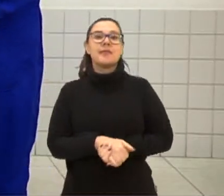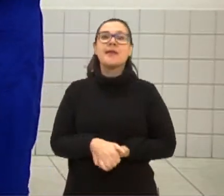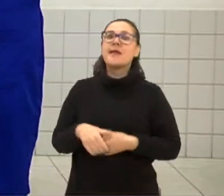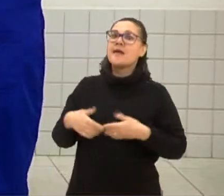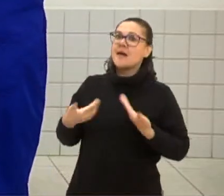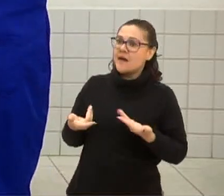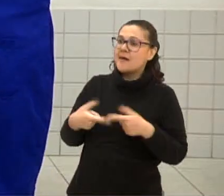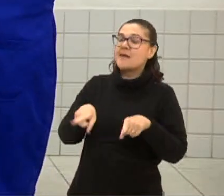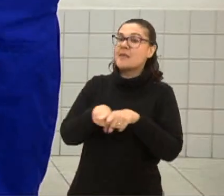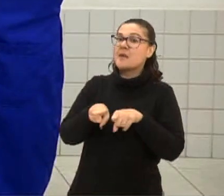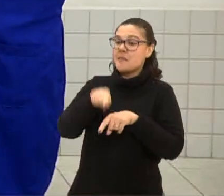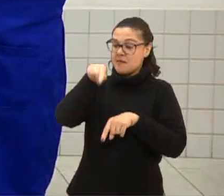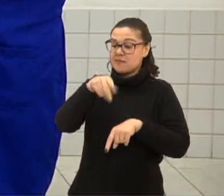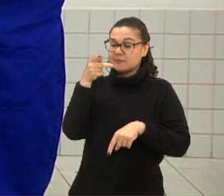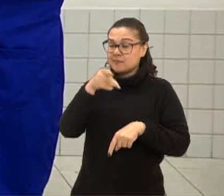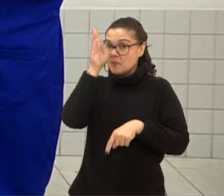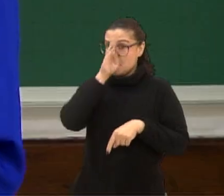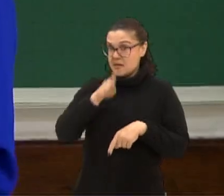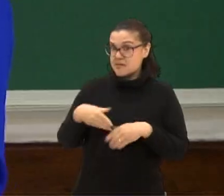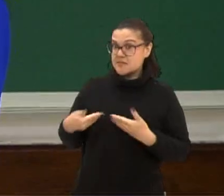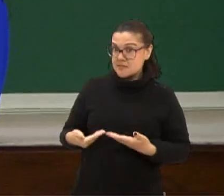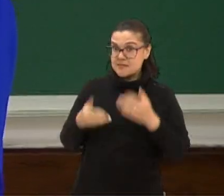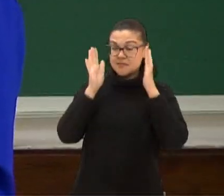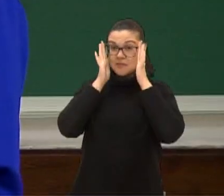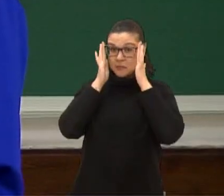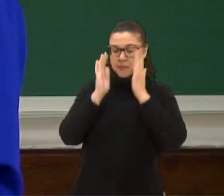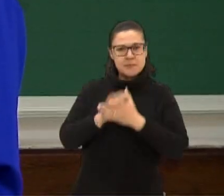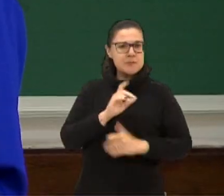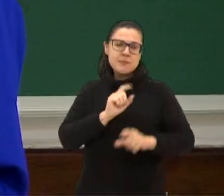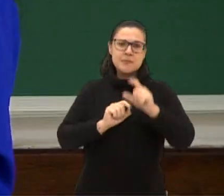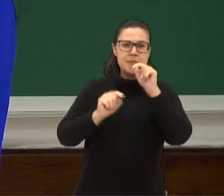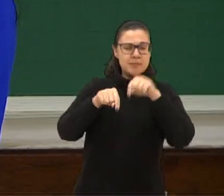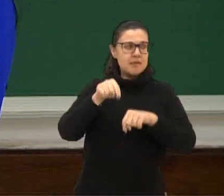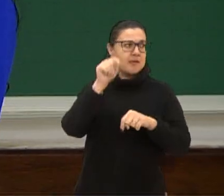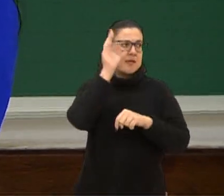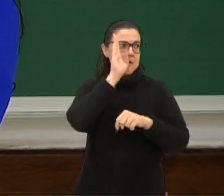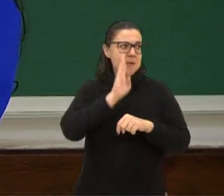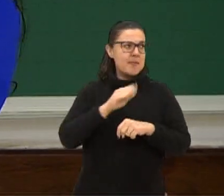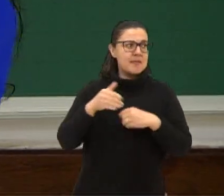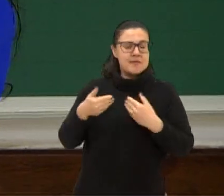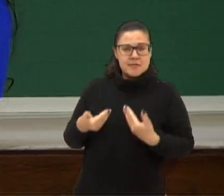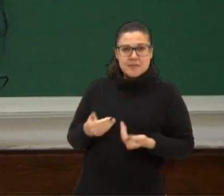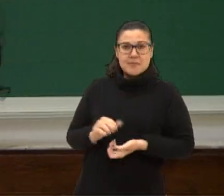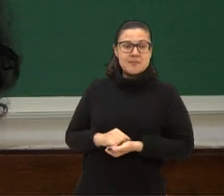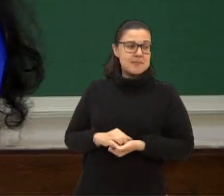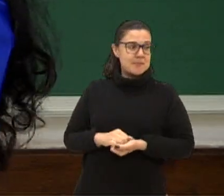E também temos no Brasil, né? Então, no Brasil, vamos lá.